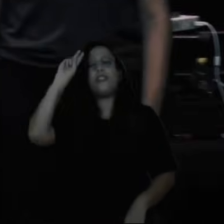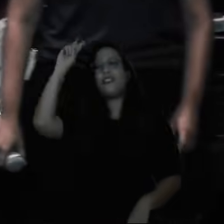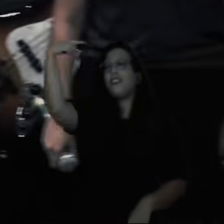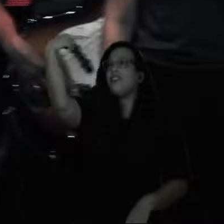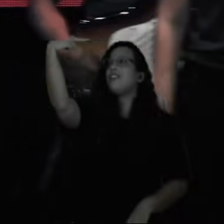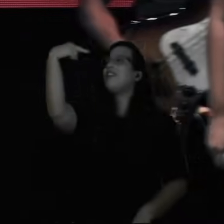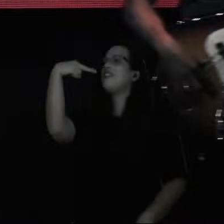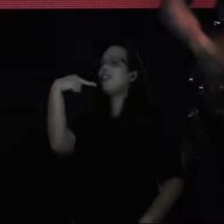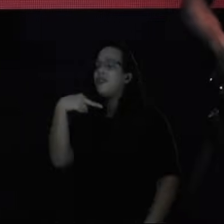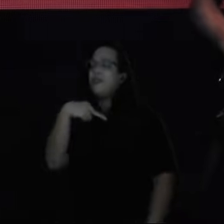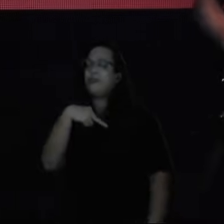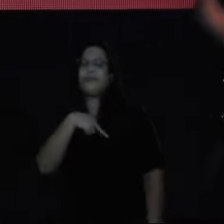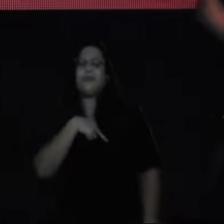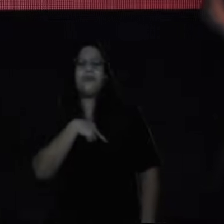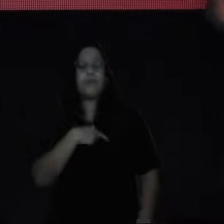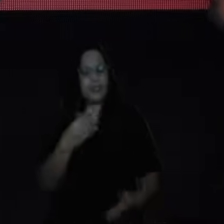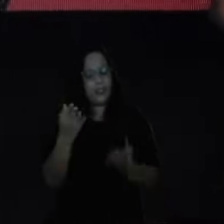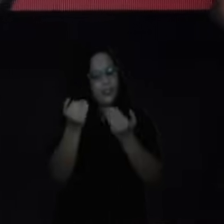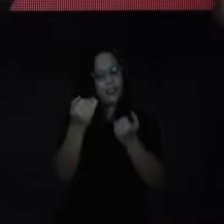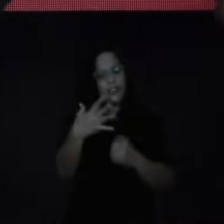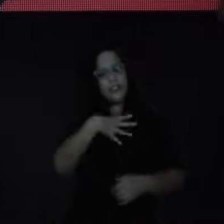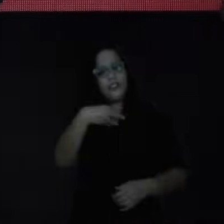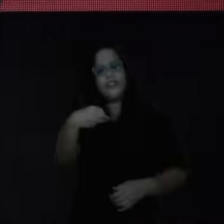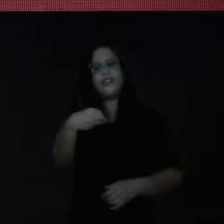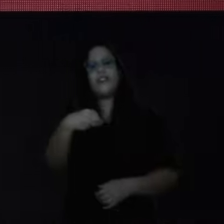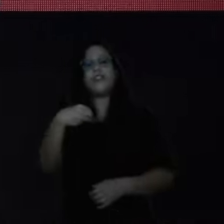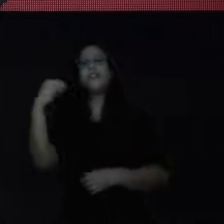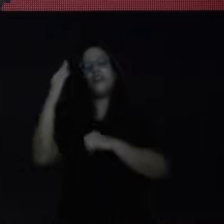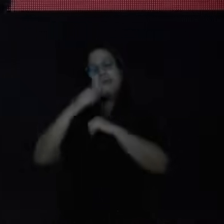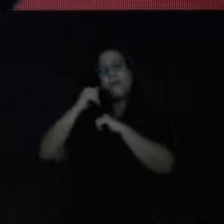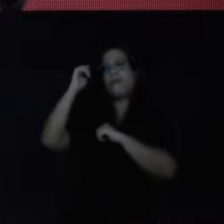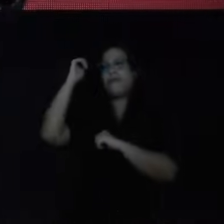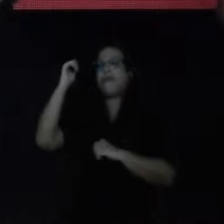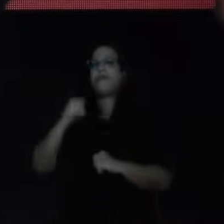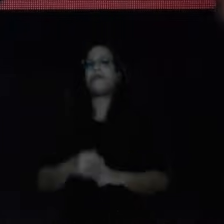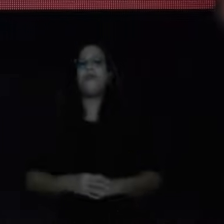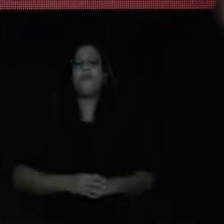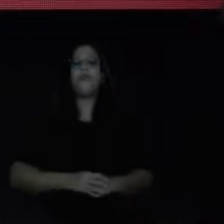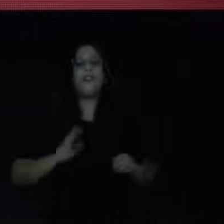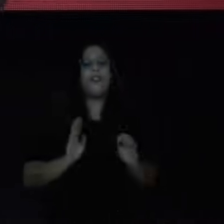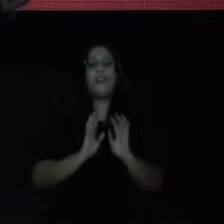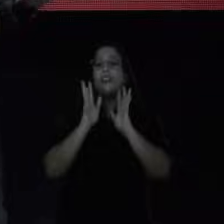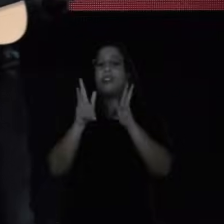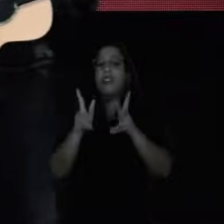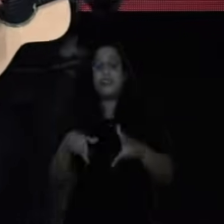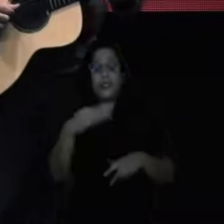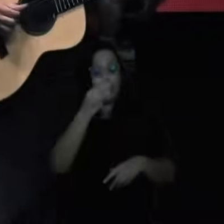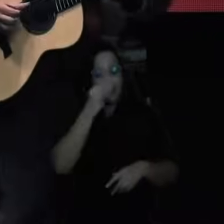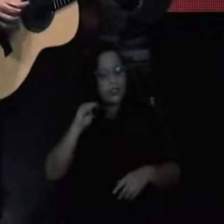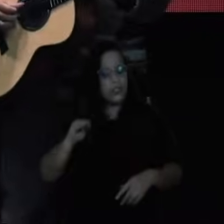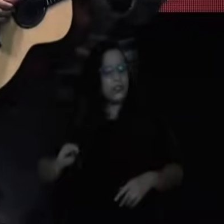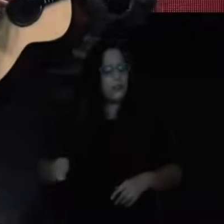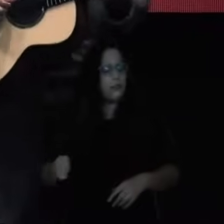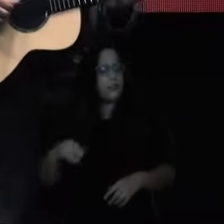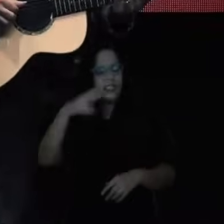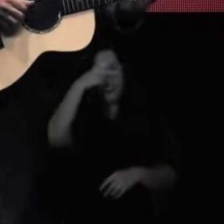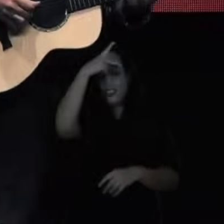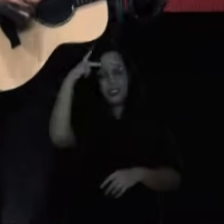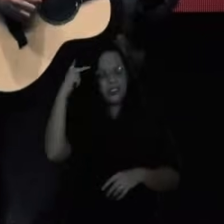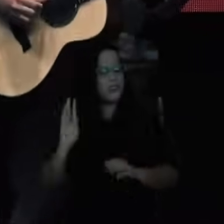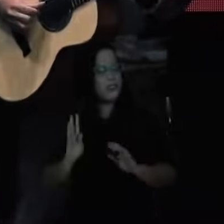você e dizendo assim: vem filho, vem filha. Todos podem ter te abandonado, mas eu nunca